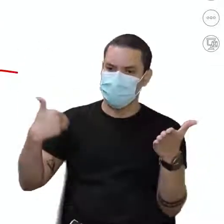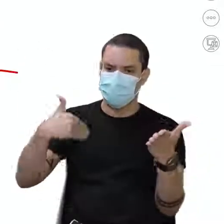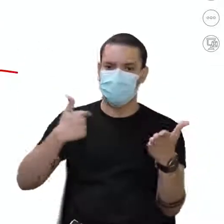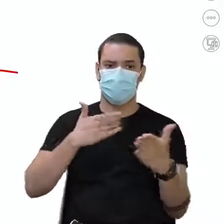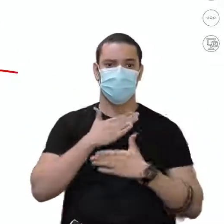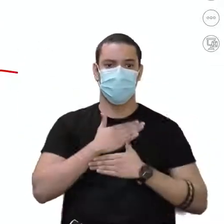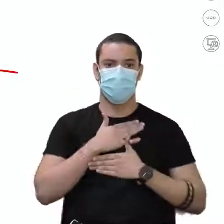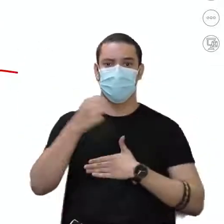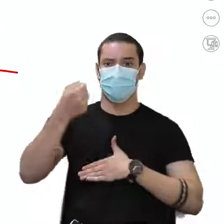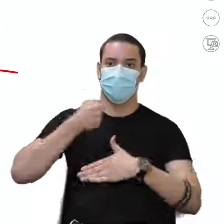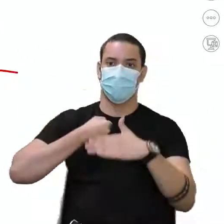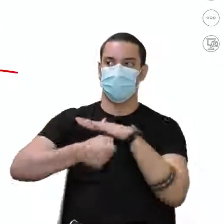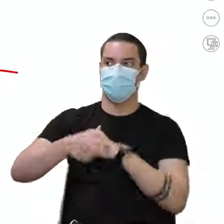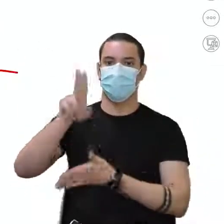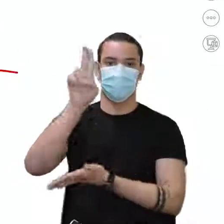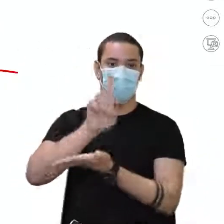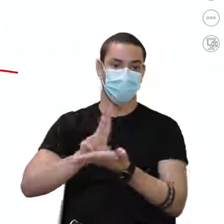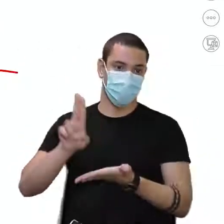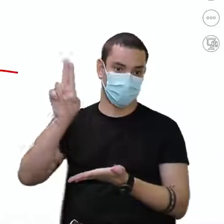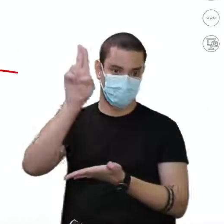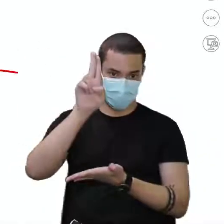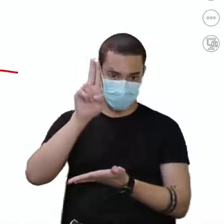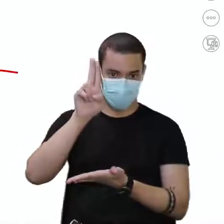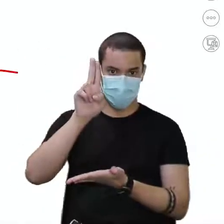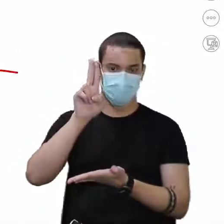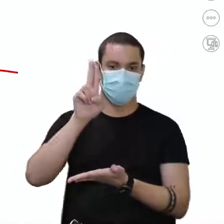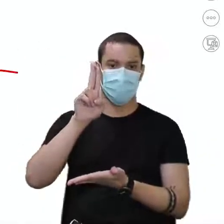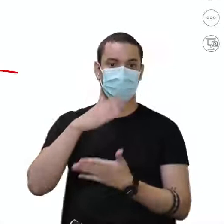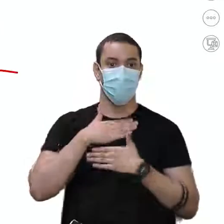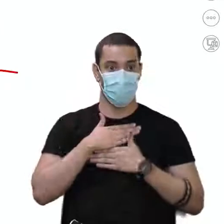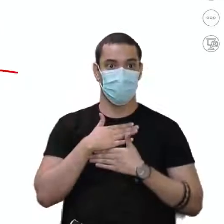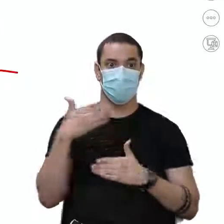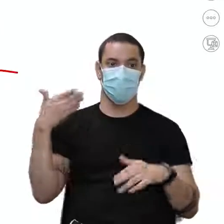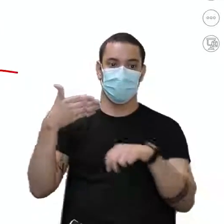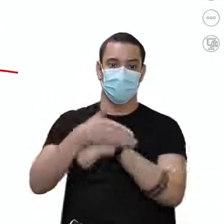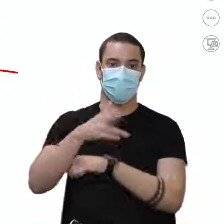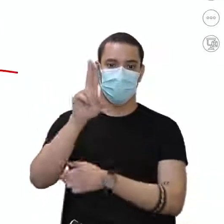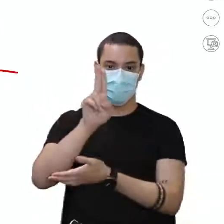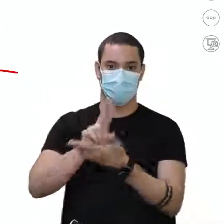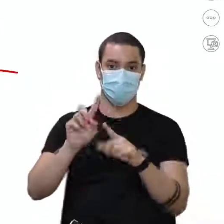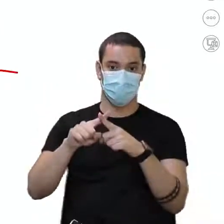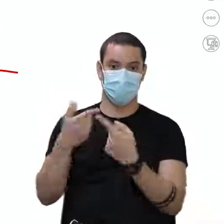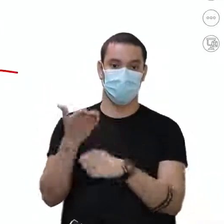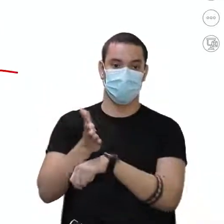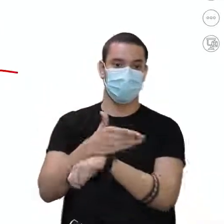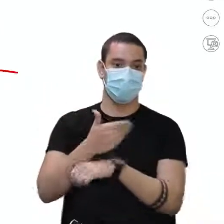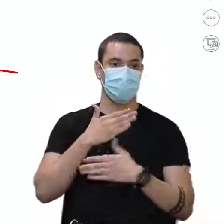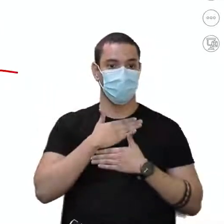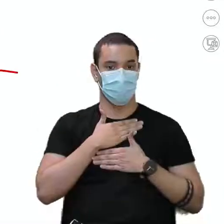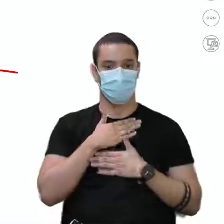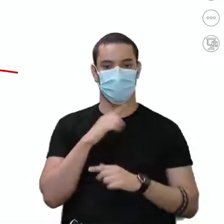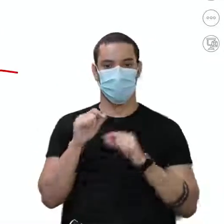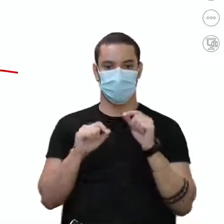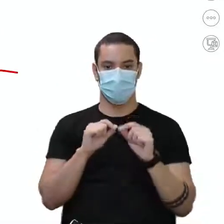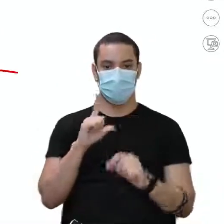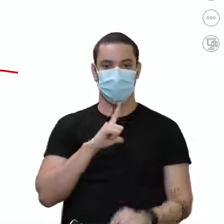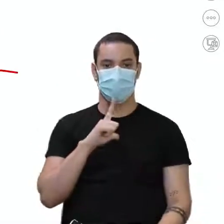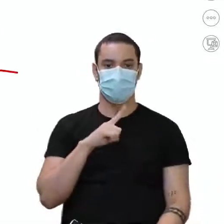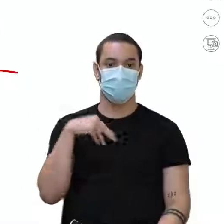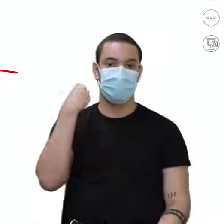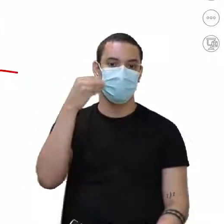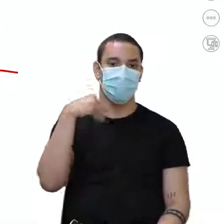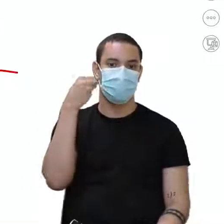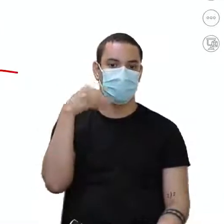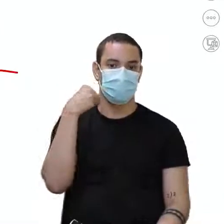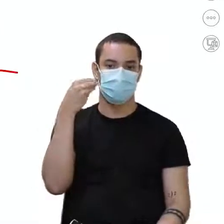para a universidade, no final de alguma situação, aí eu gostaria de ir para a universidade, mas antes disso, eu gostaria de ter